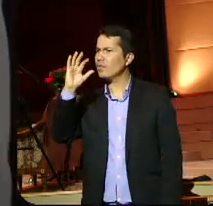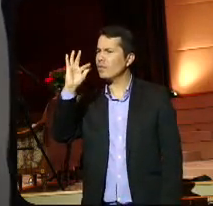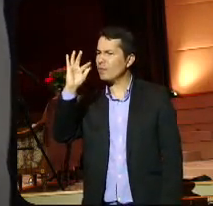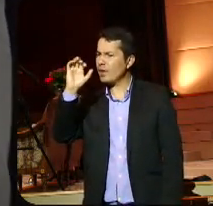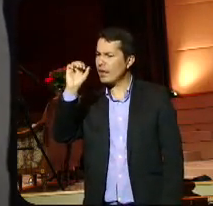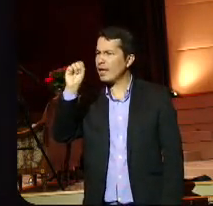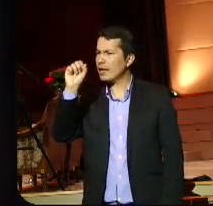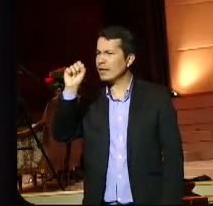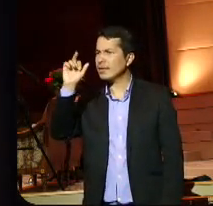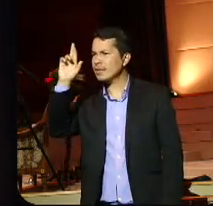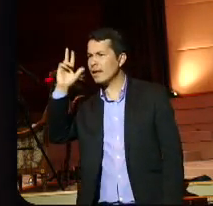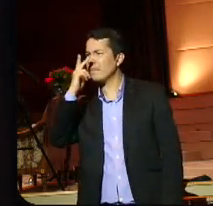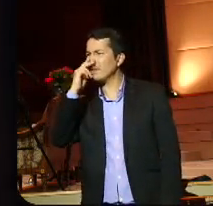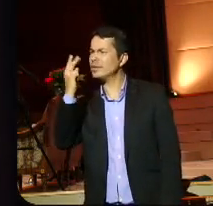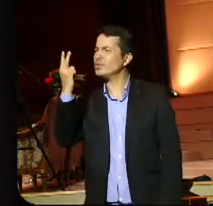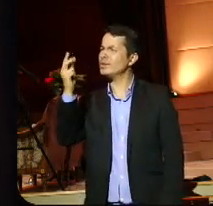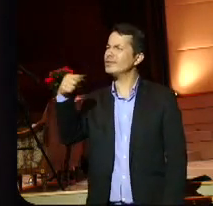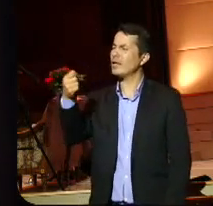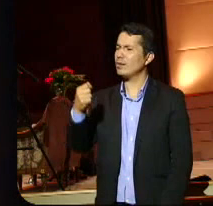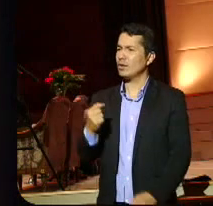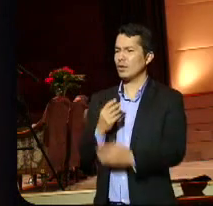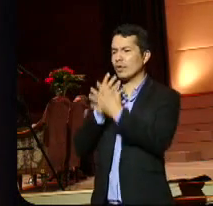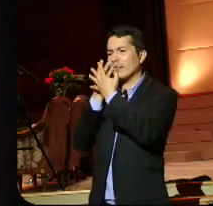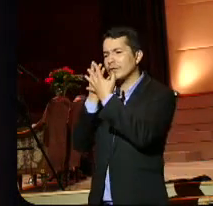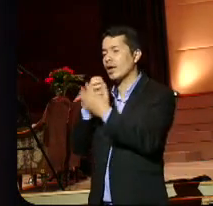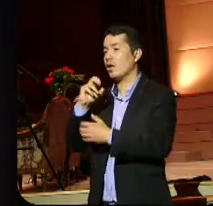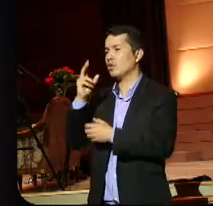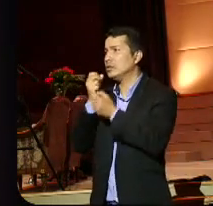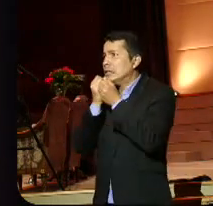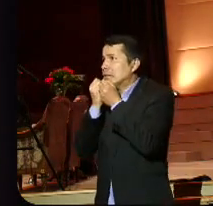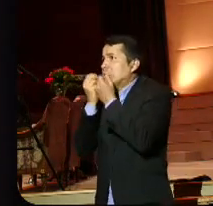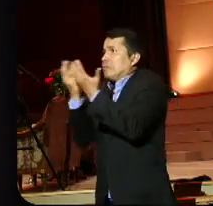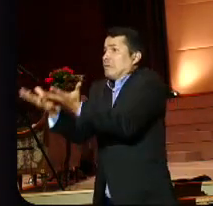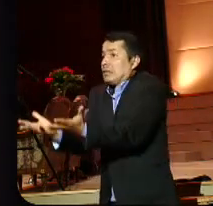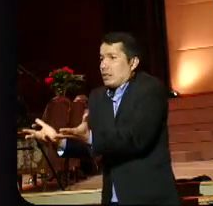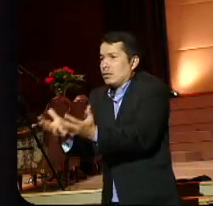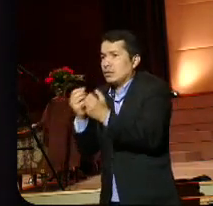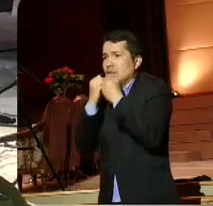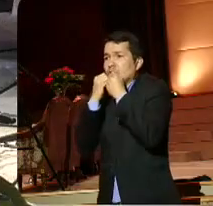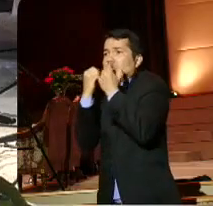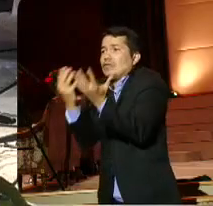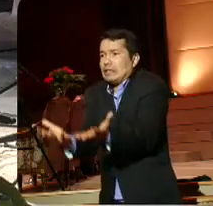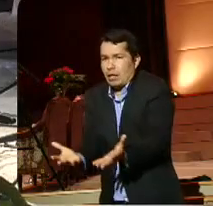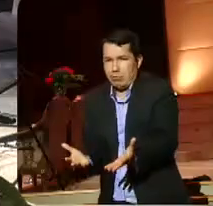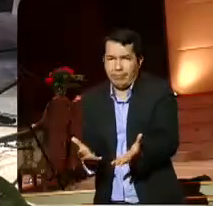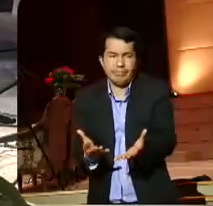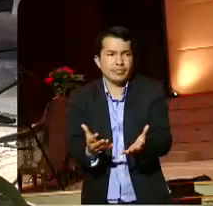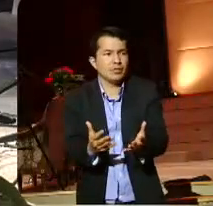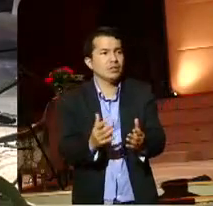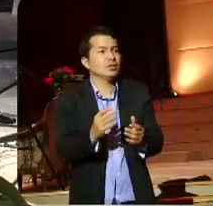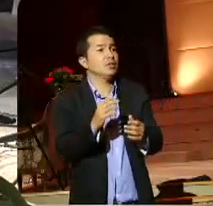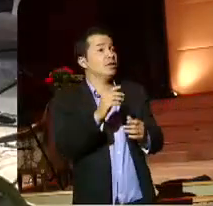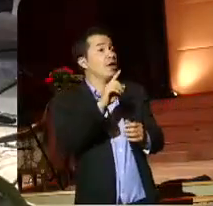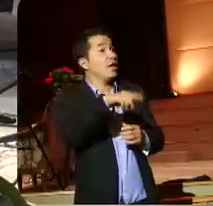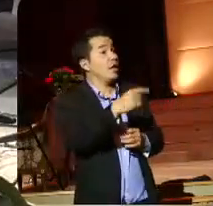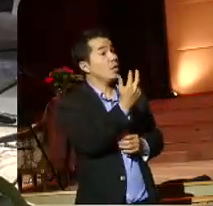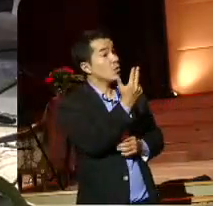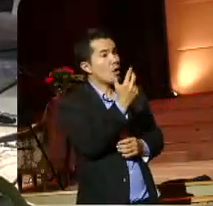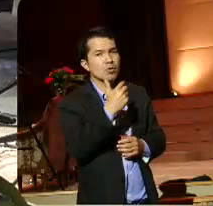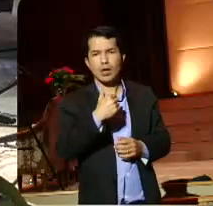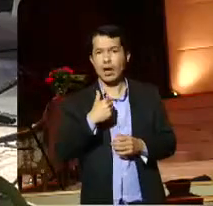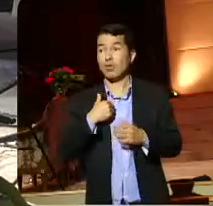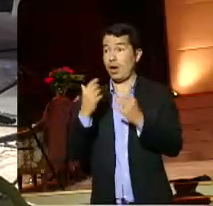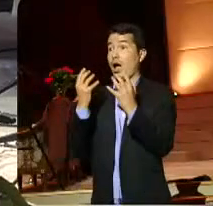concordo com o teu juízo, com o teu, a tua percepção da minha vida. E naquele momento Pedro estava dizendo: